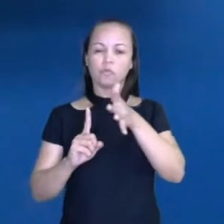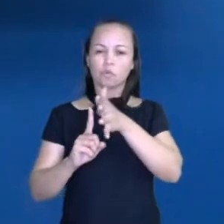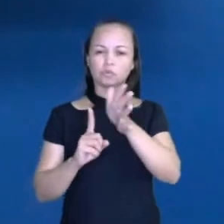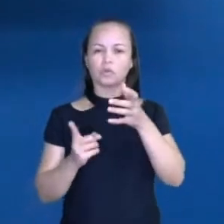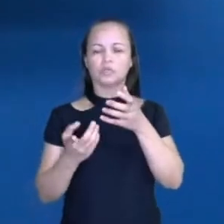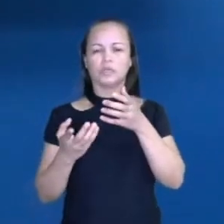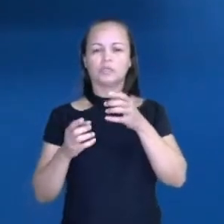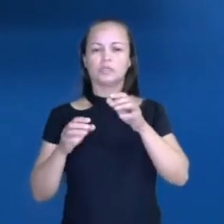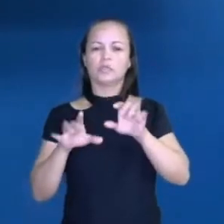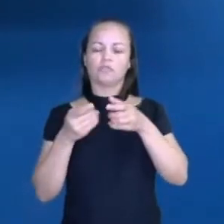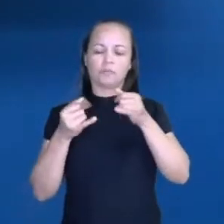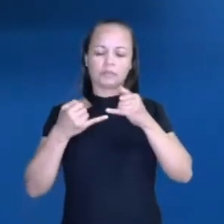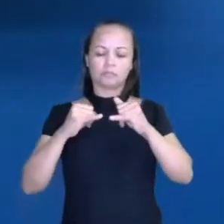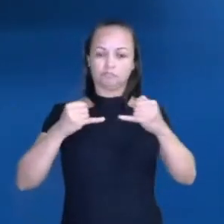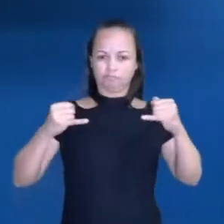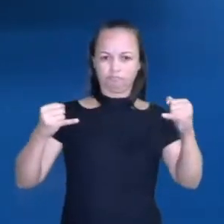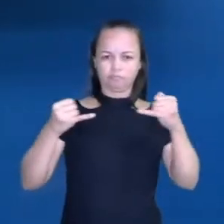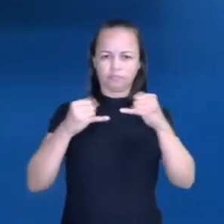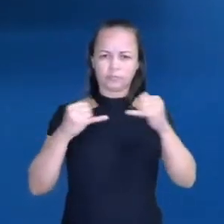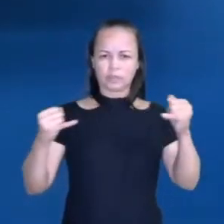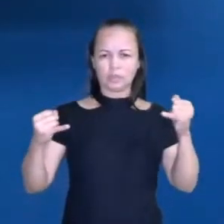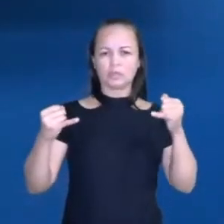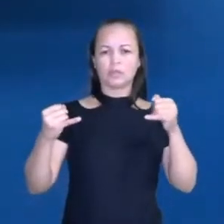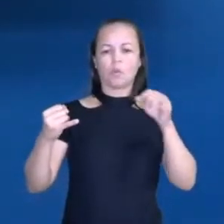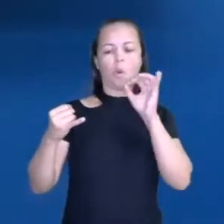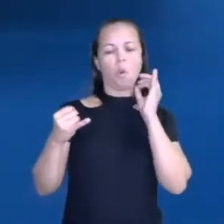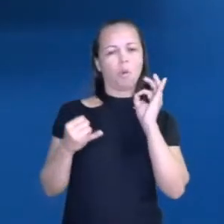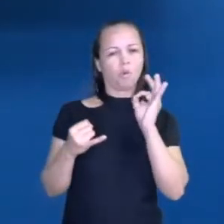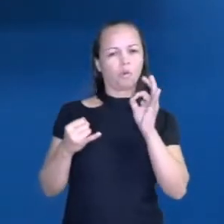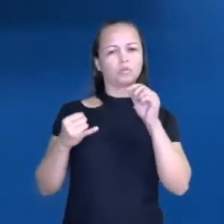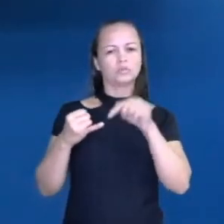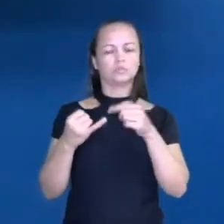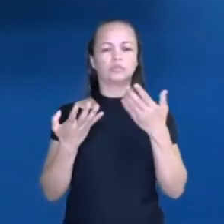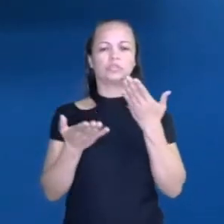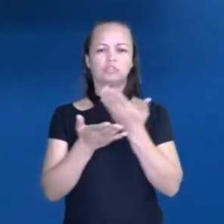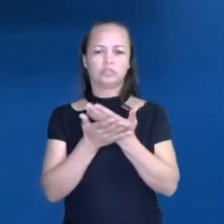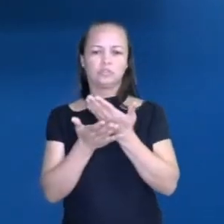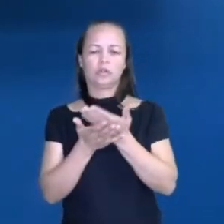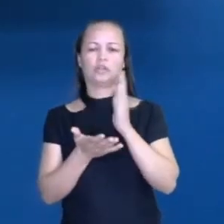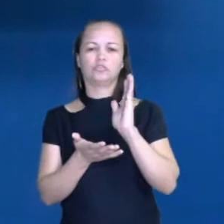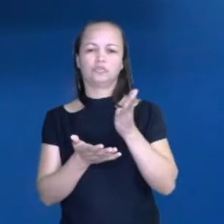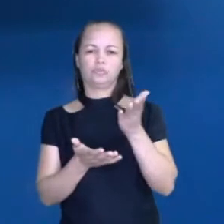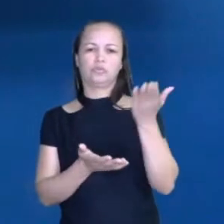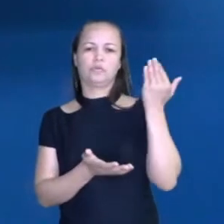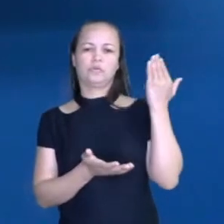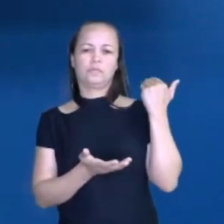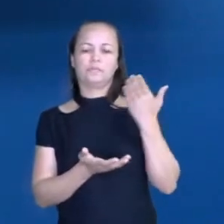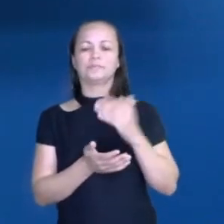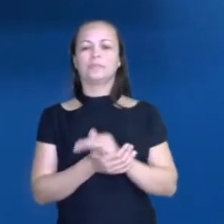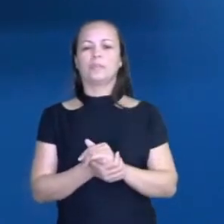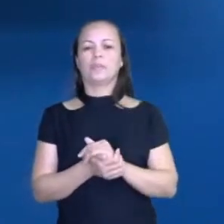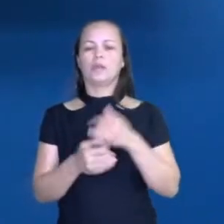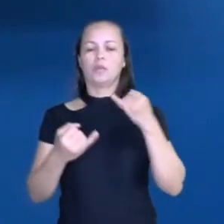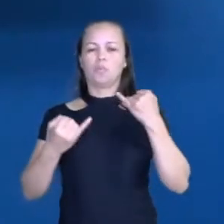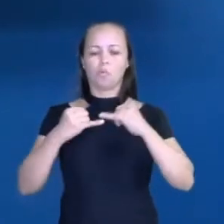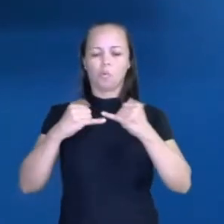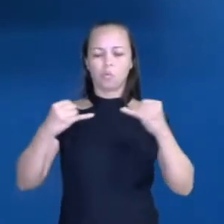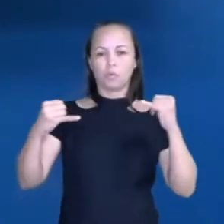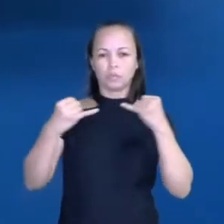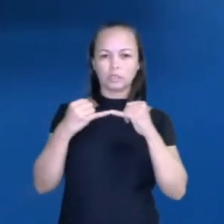Professor eles fio tá o tio são ótimos condutores que Advil na aula passada tá ontem condutor de energia